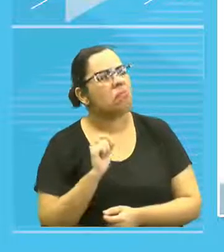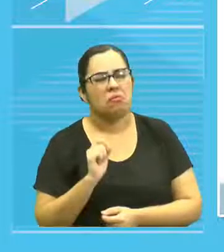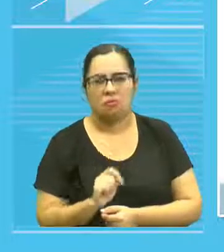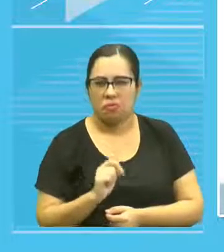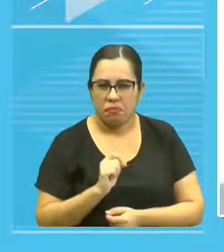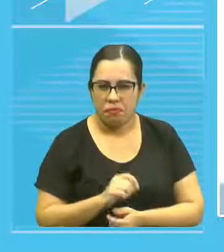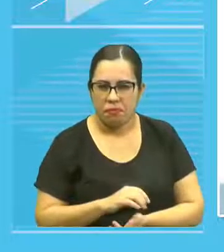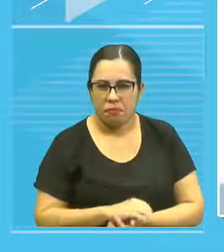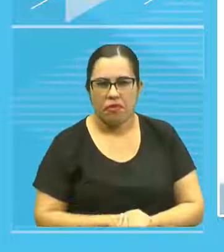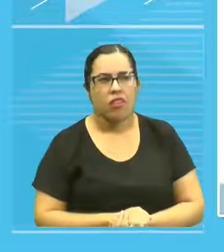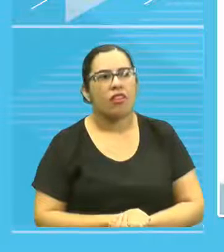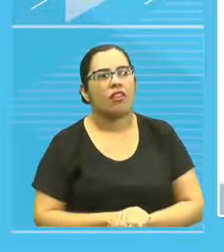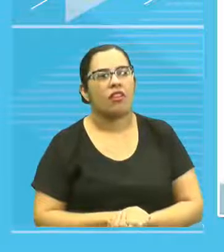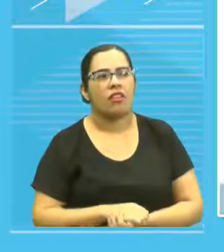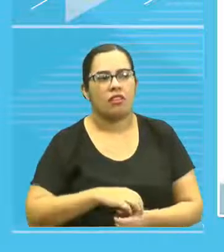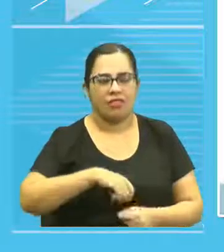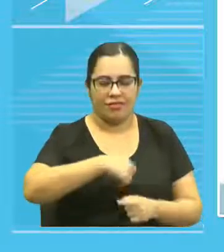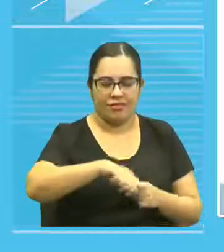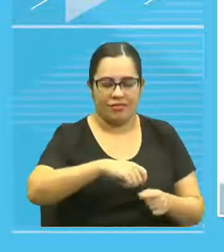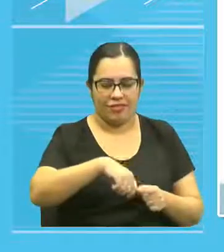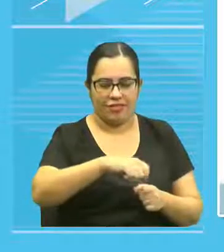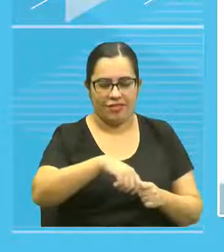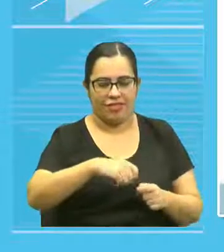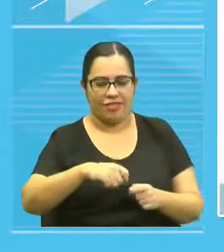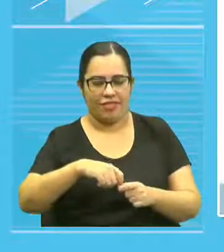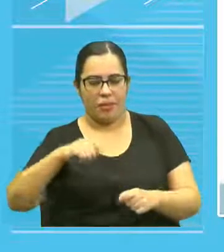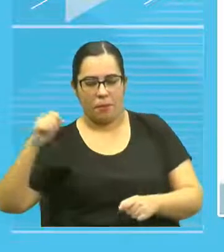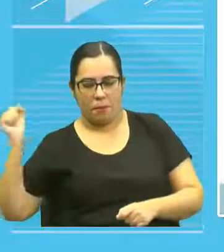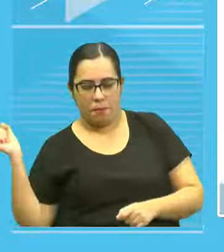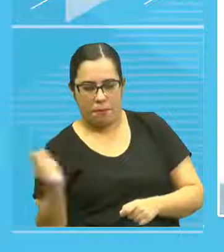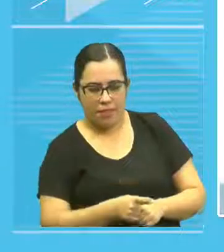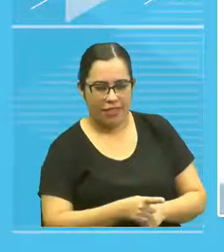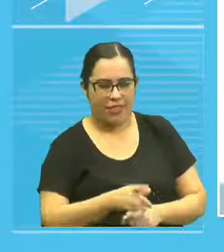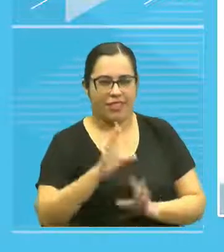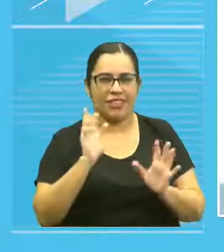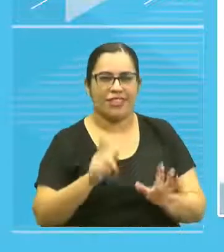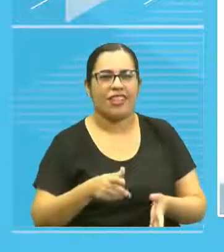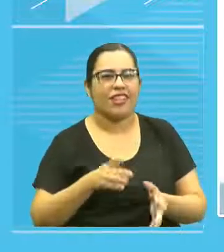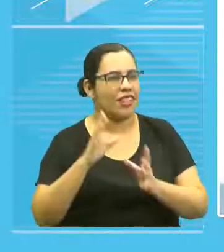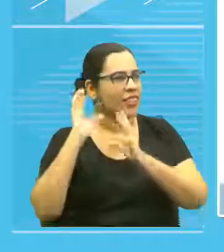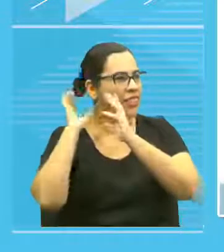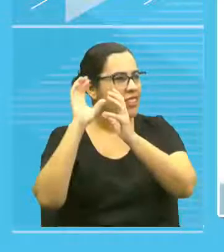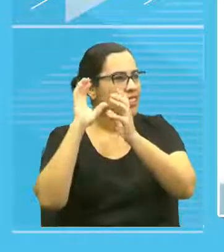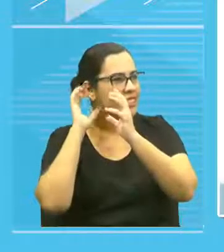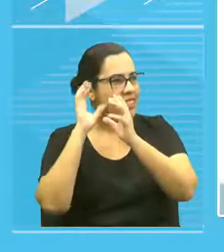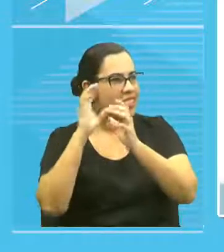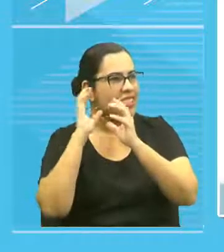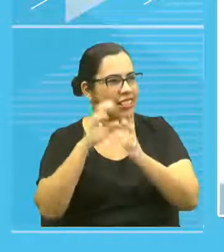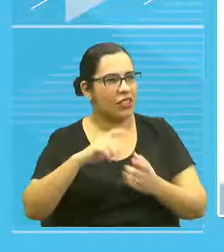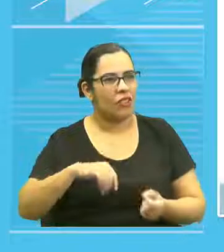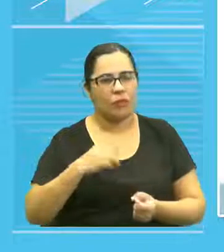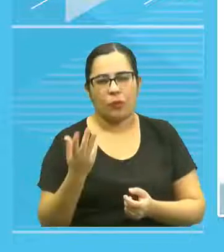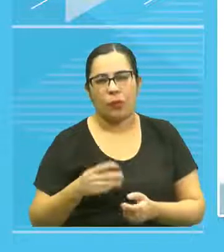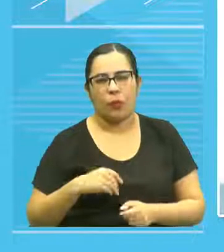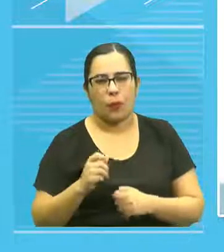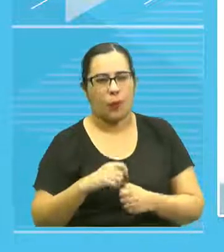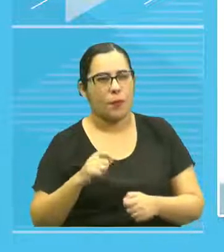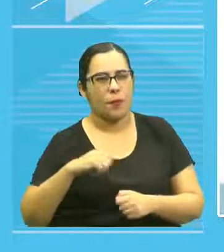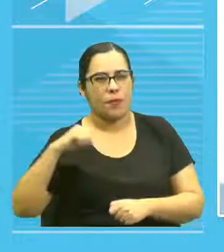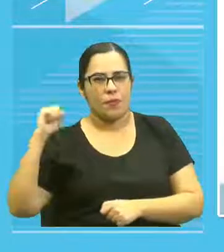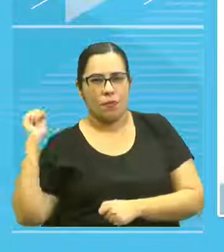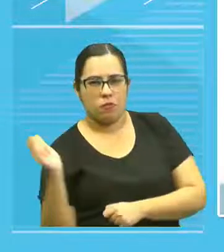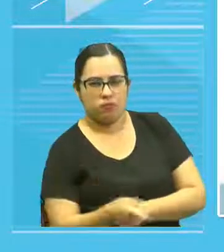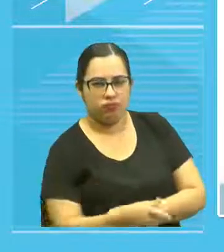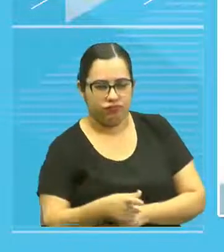o peão é um instrumento Eu Já brinquei de pião fazer até de coco babaçu Tu já fez o Jorge sabe coisa pião de madeira jogar o pensam